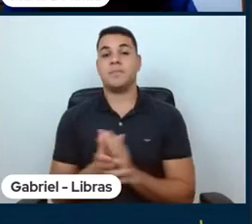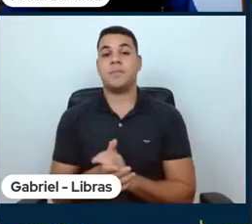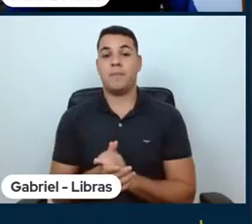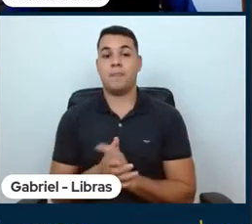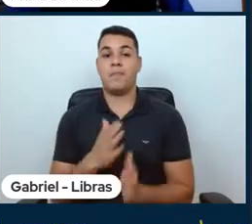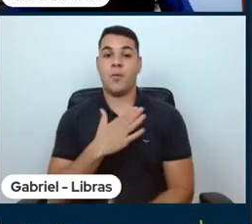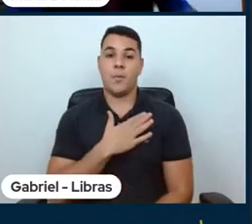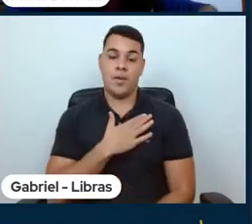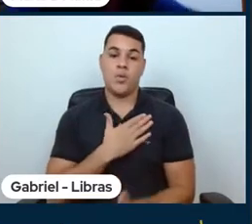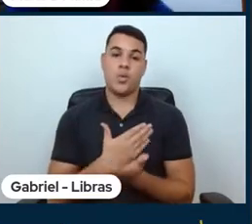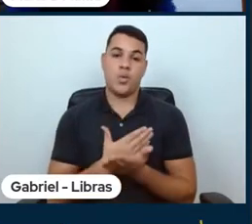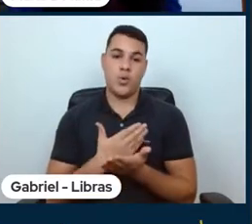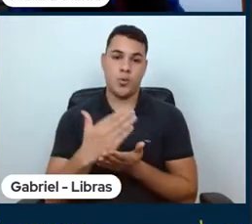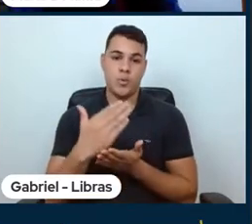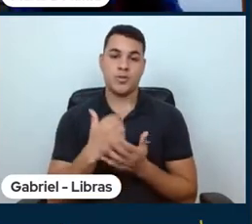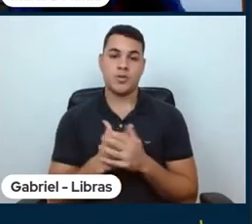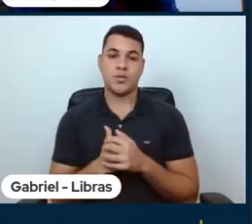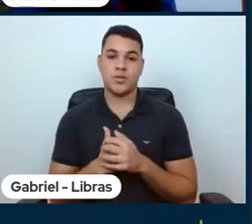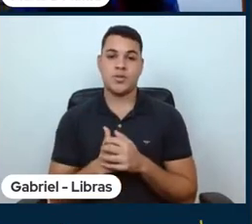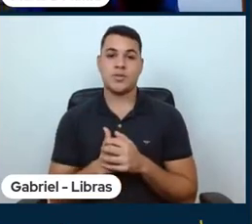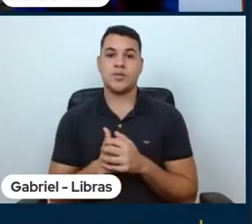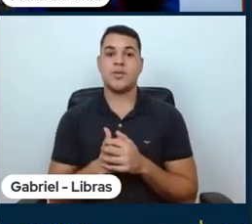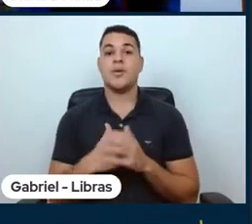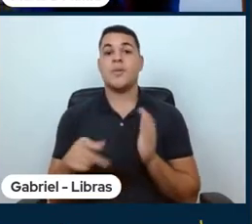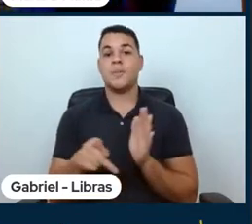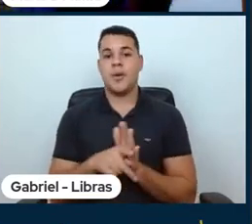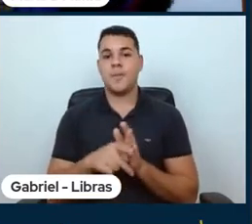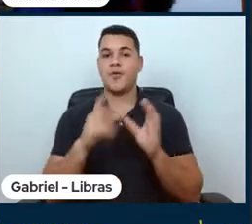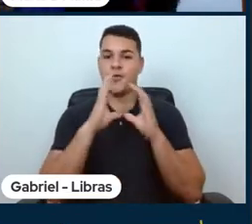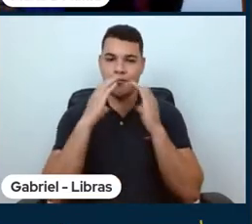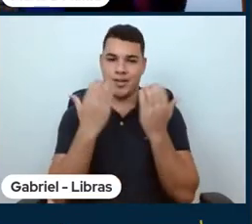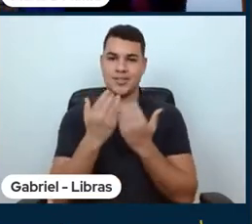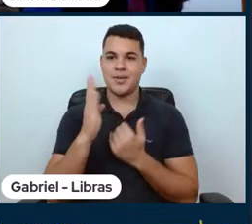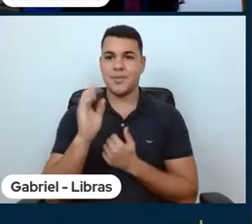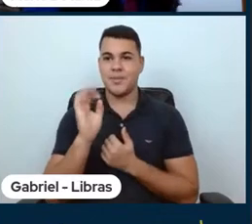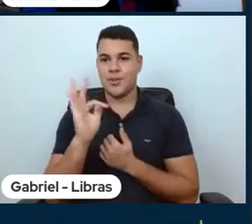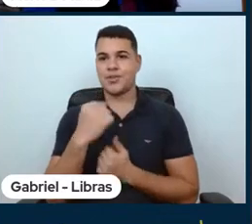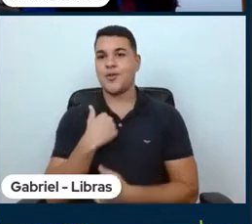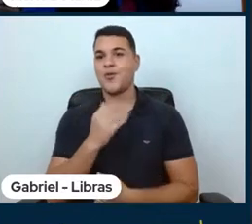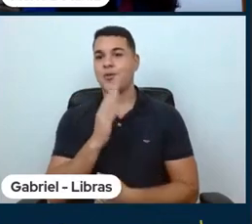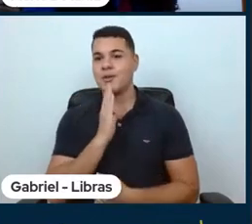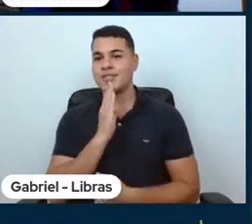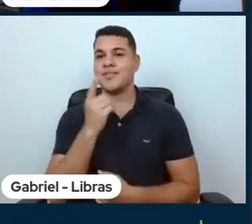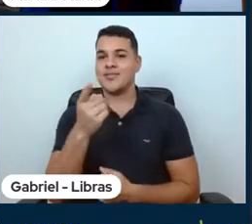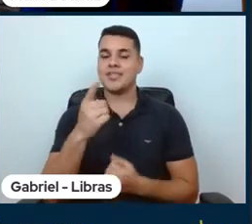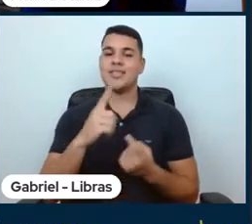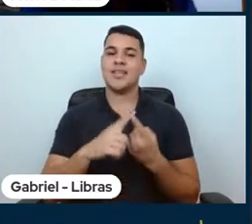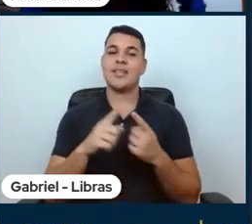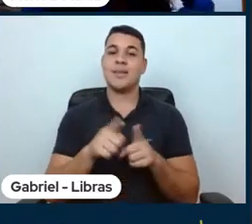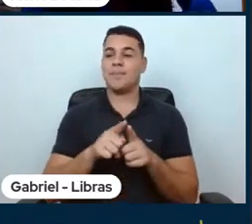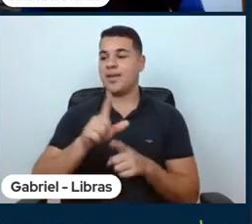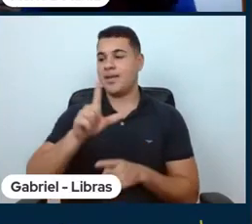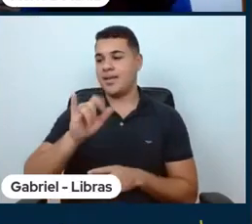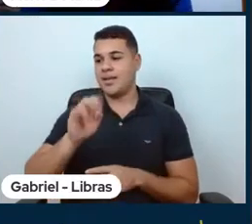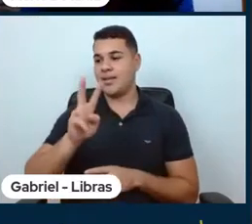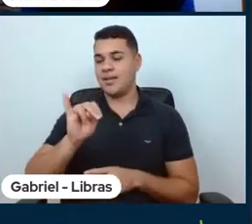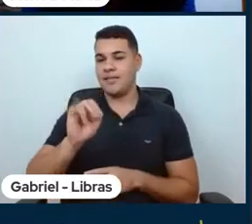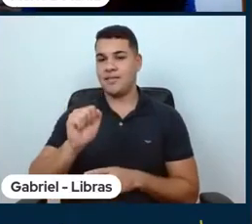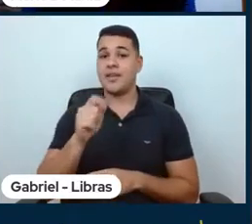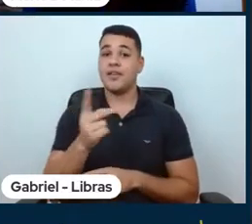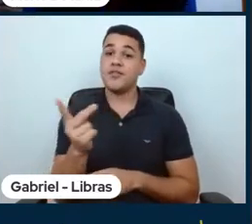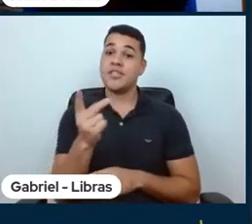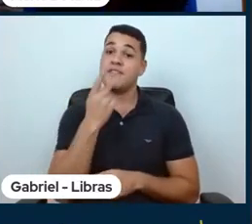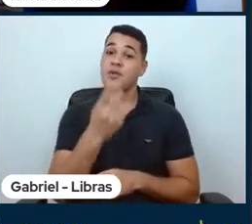meu começou com a Conferência Boots Brasil, que eu conheci você, Léo e a Lívia. E aí vocês, no dia, disseram que tinha vaga